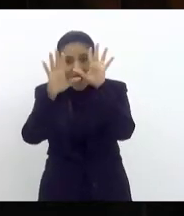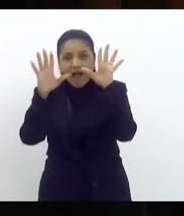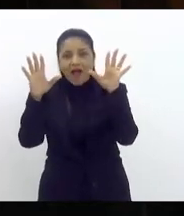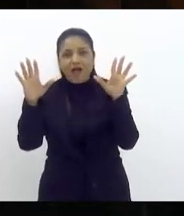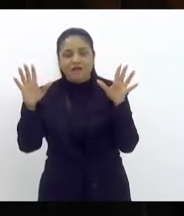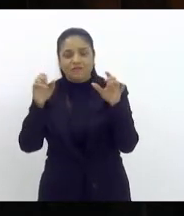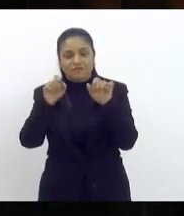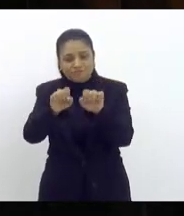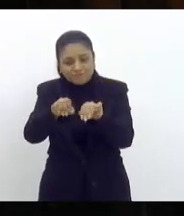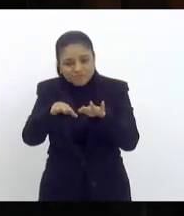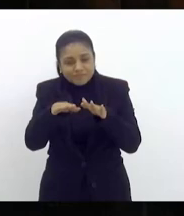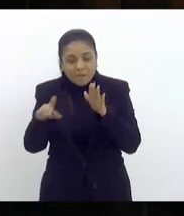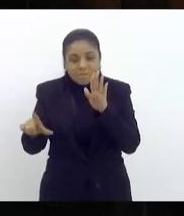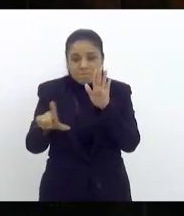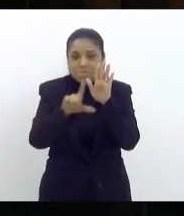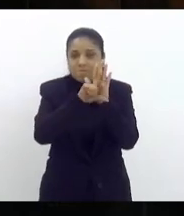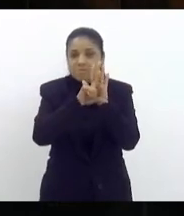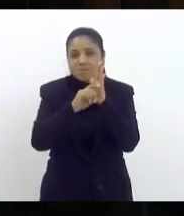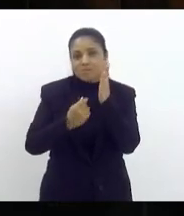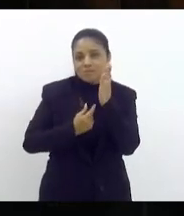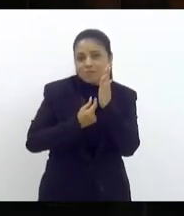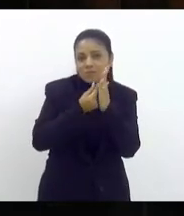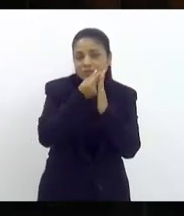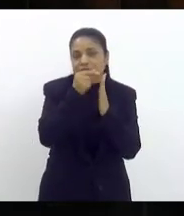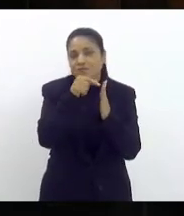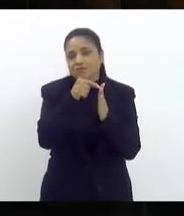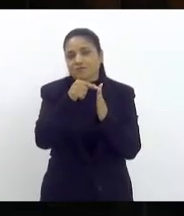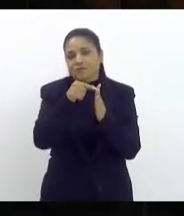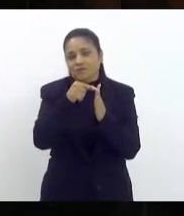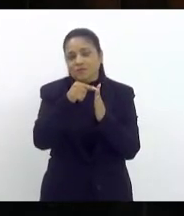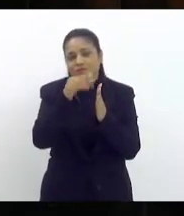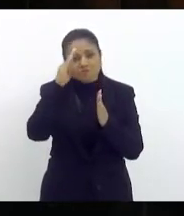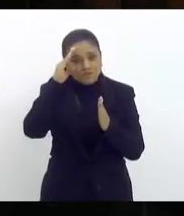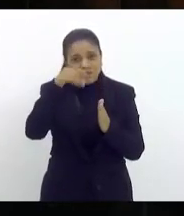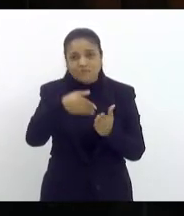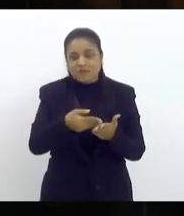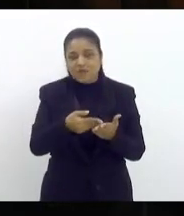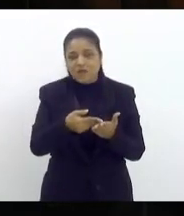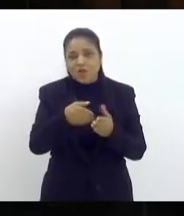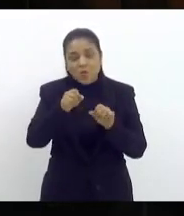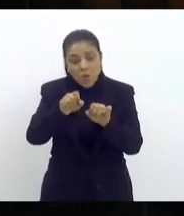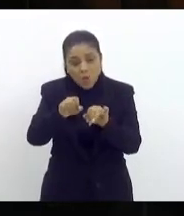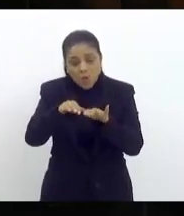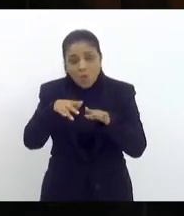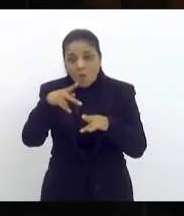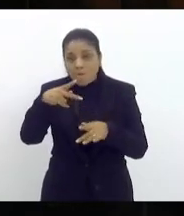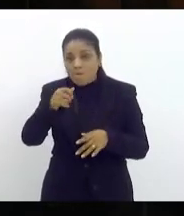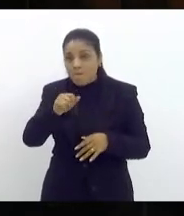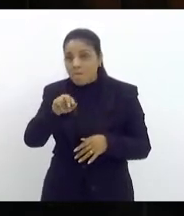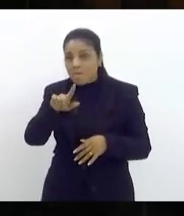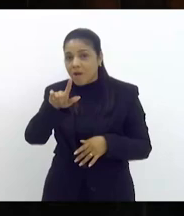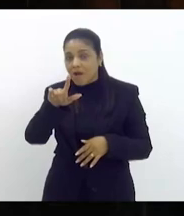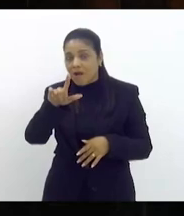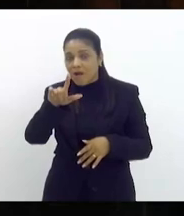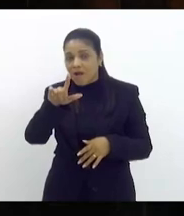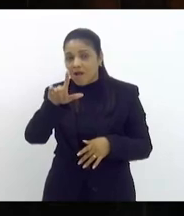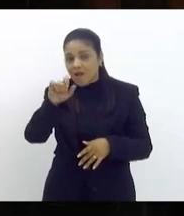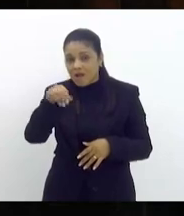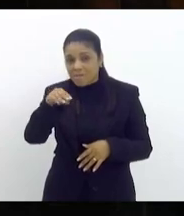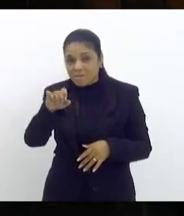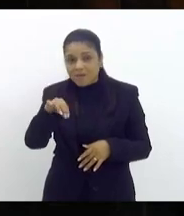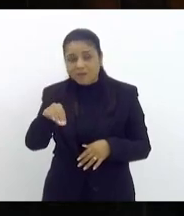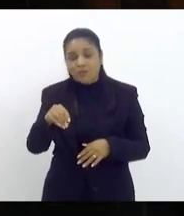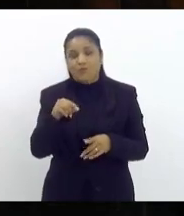principal lei orçamentária na principal lei de um parlamento o parlamento se originou justamente né na Inglaterra